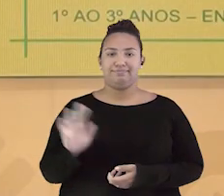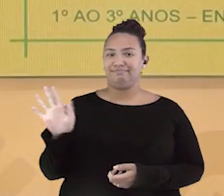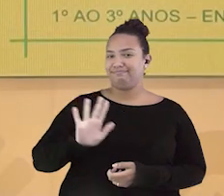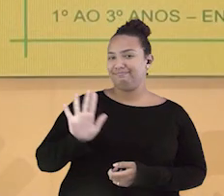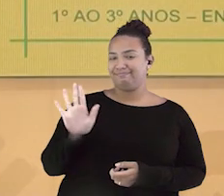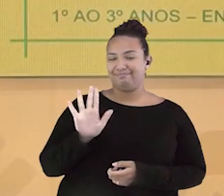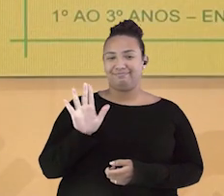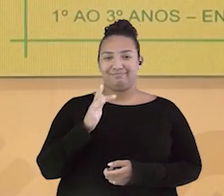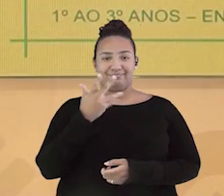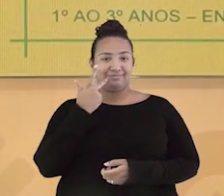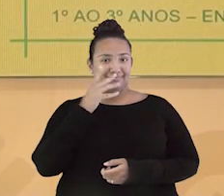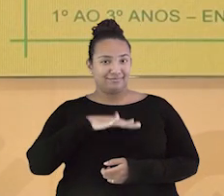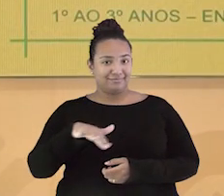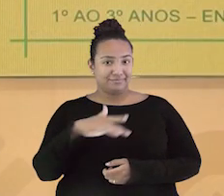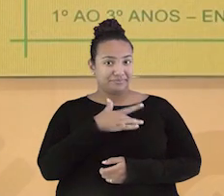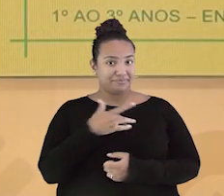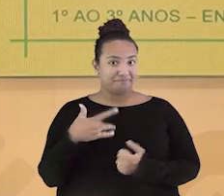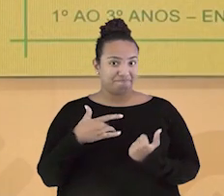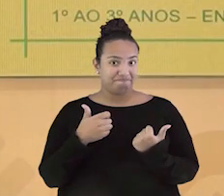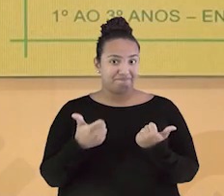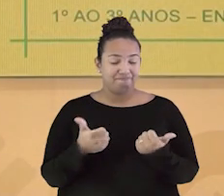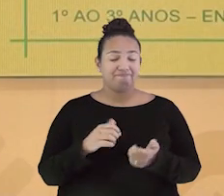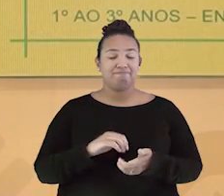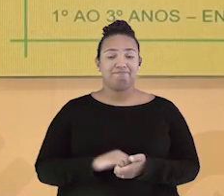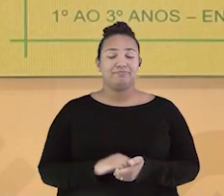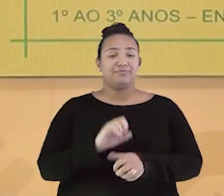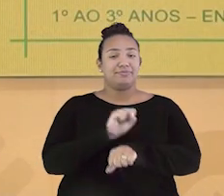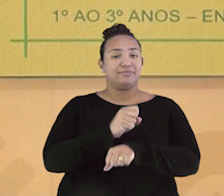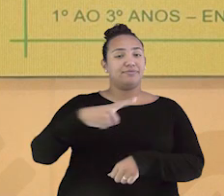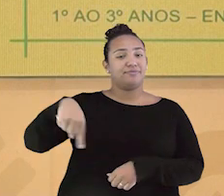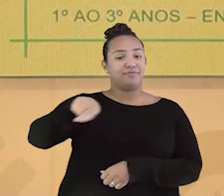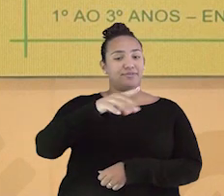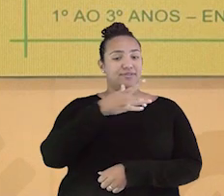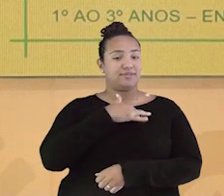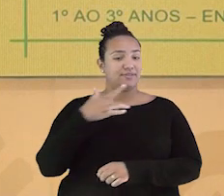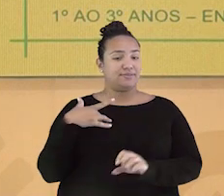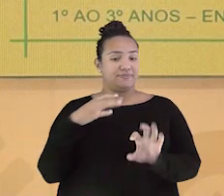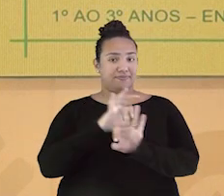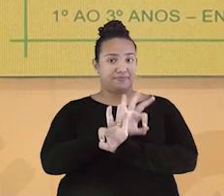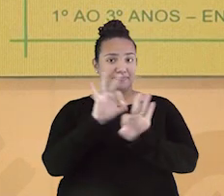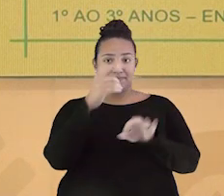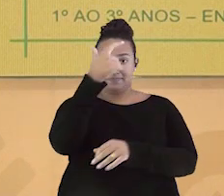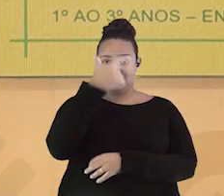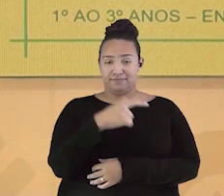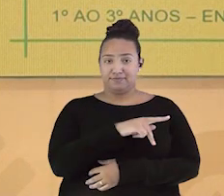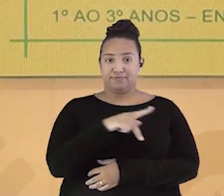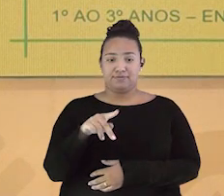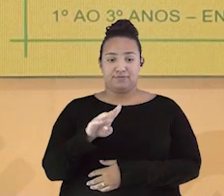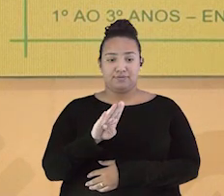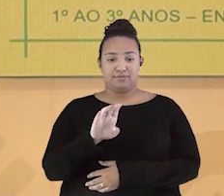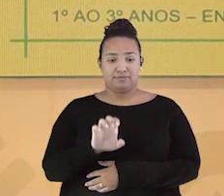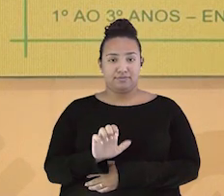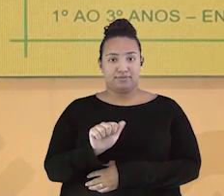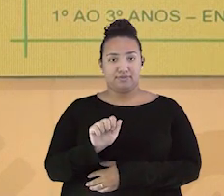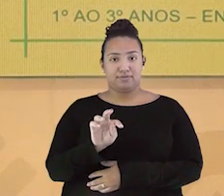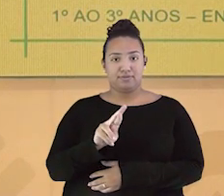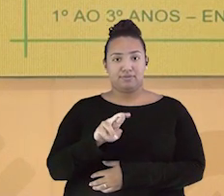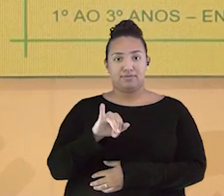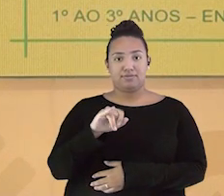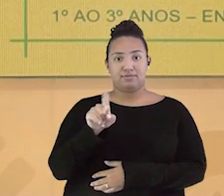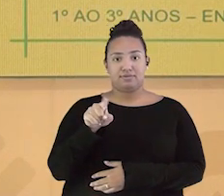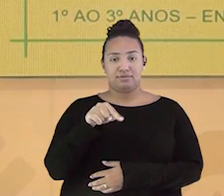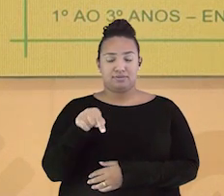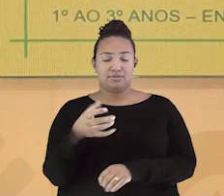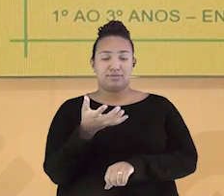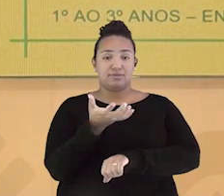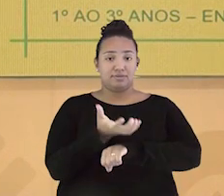crianças! Como vocês estão? Espero que estejam todos bem e com saúde. Eu sou a professora Beatriz Celeste e essa é uma aula de